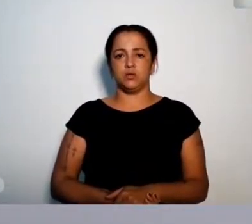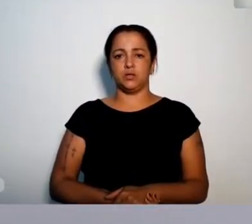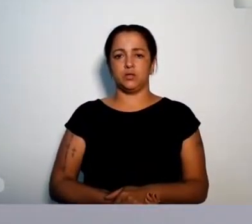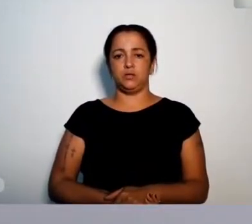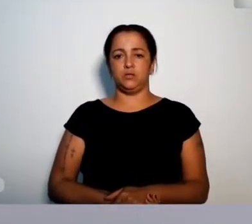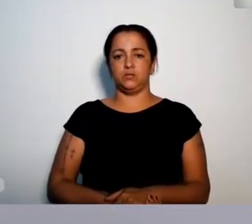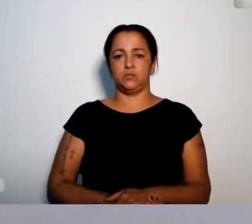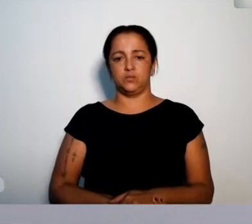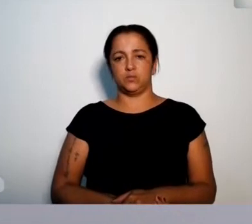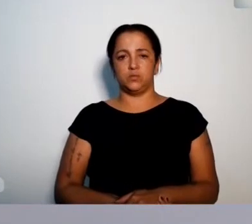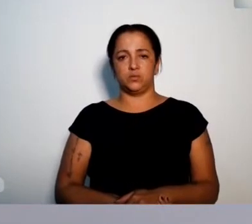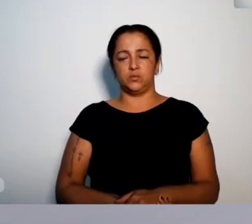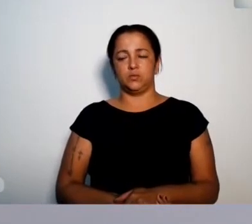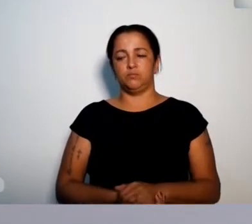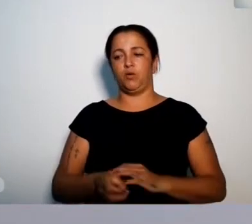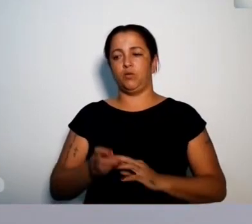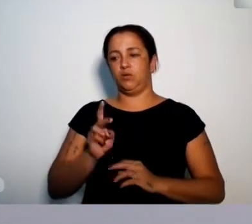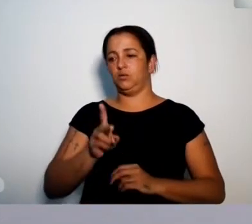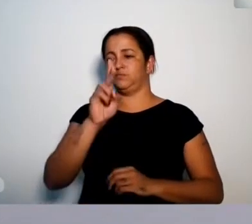Continua a discussão a matéria.